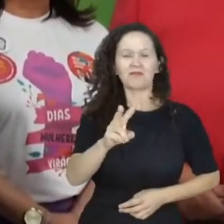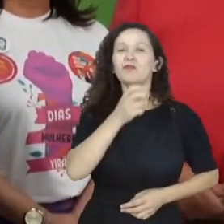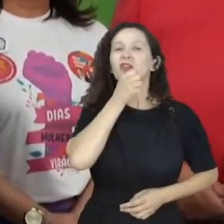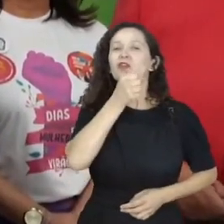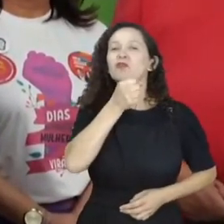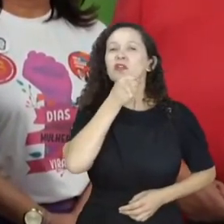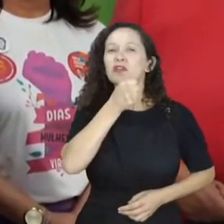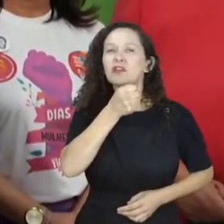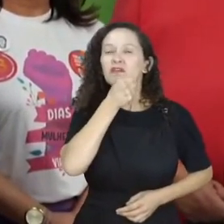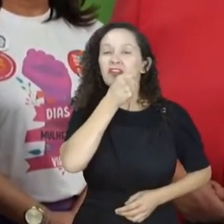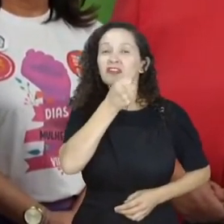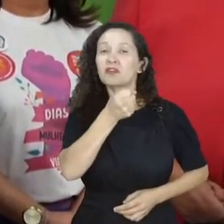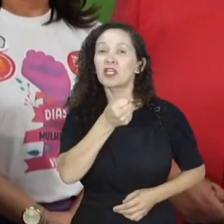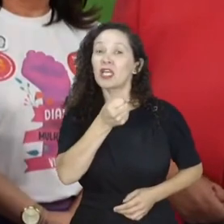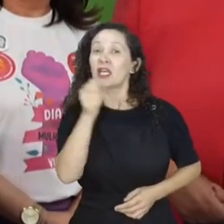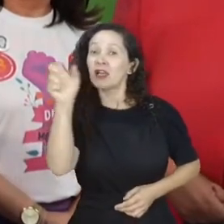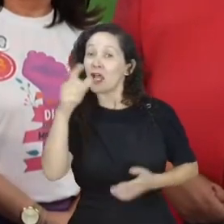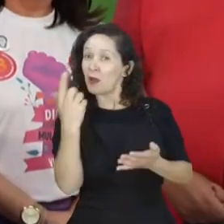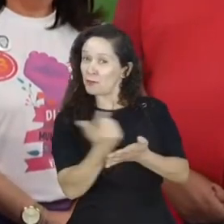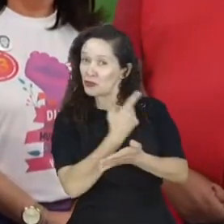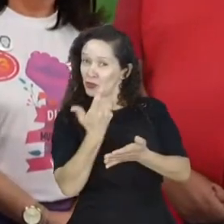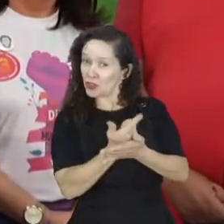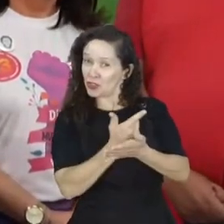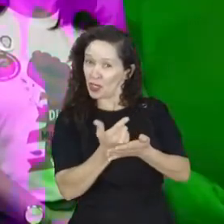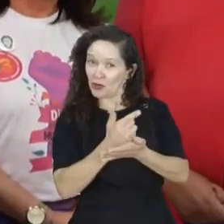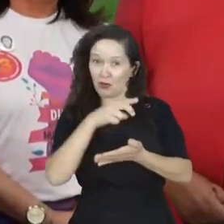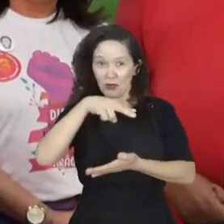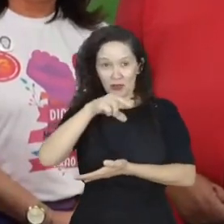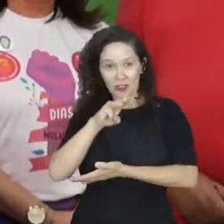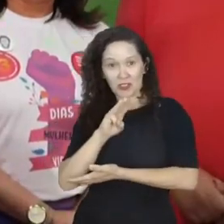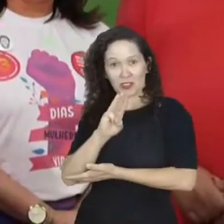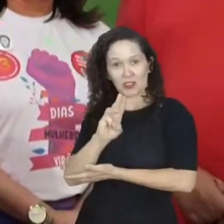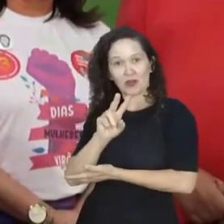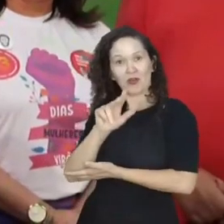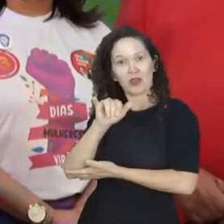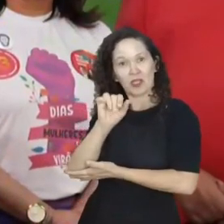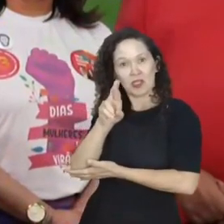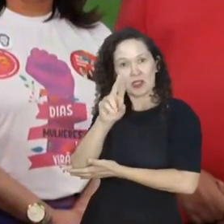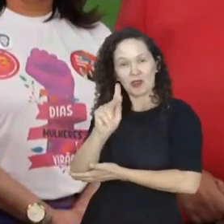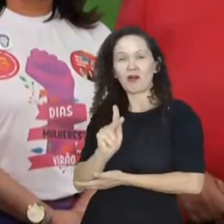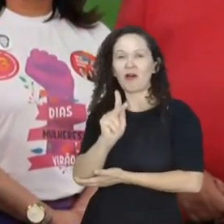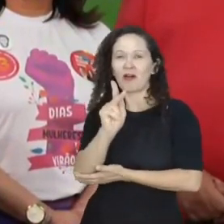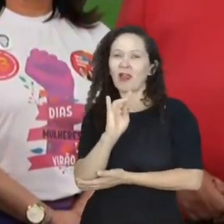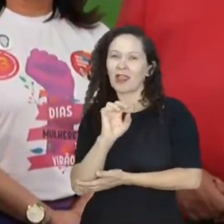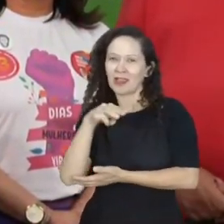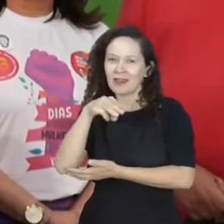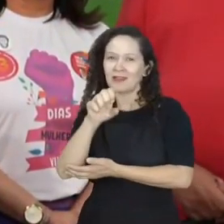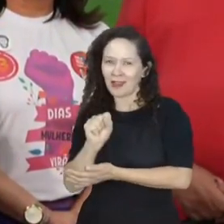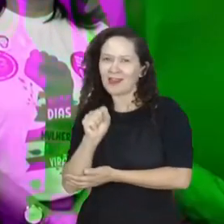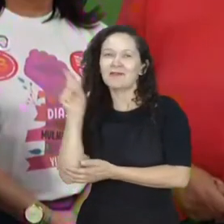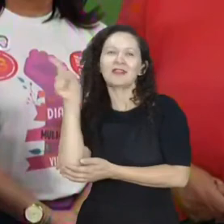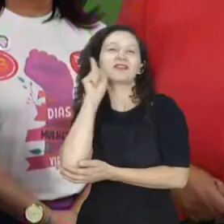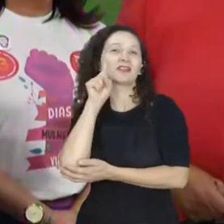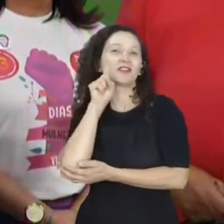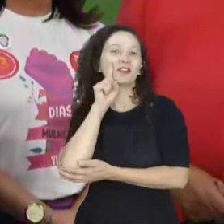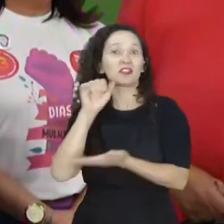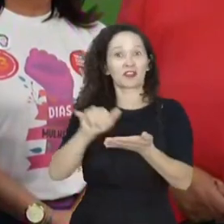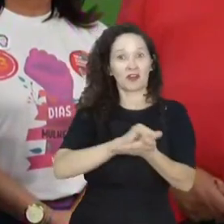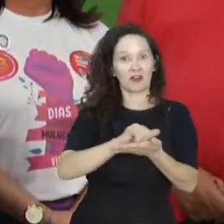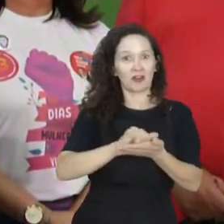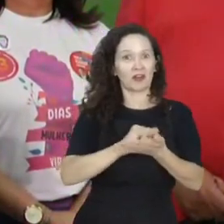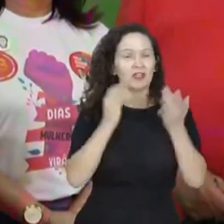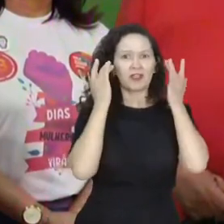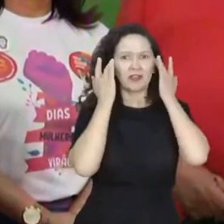para o New York Times. Ah, eu não sei se o jornalista foi comido, a gente não perguntou, não foi atrás. Mas é